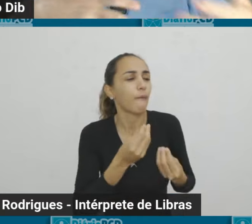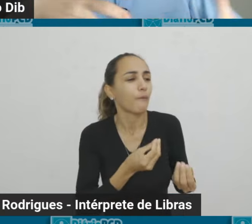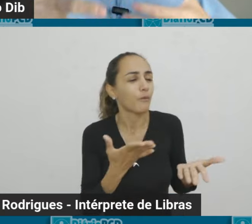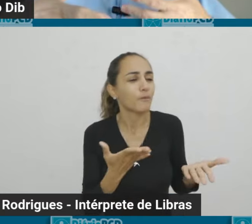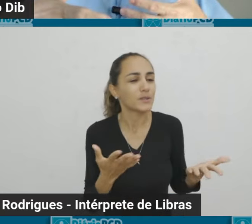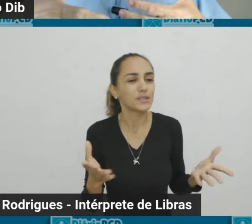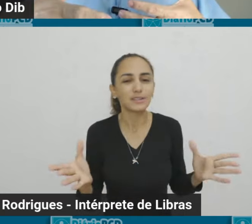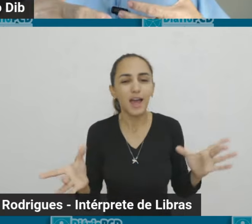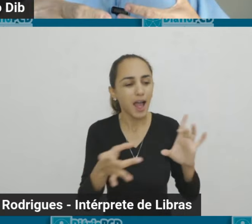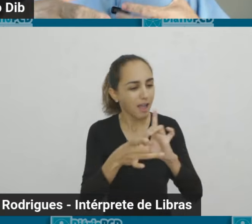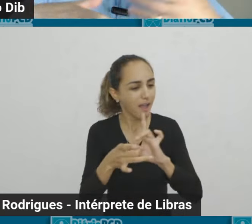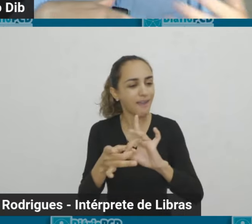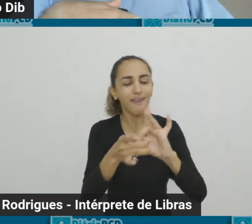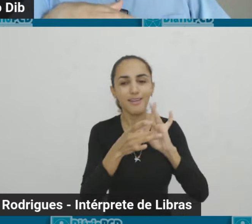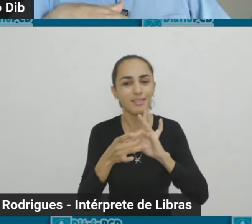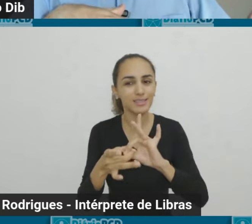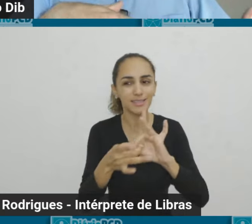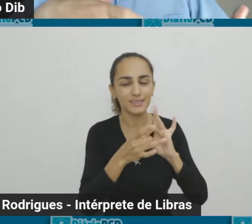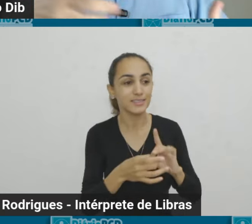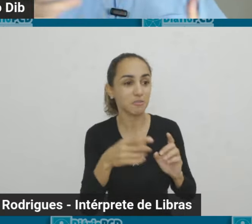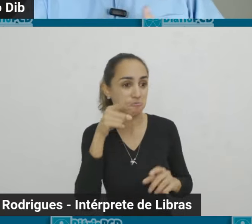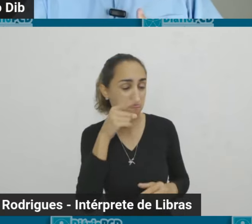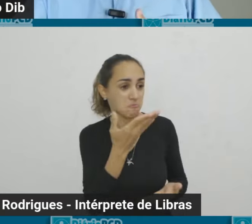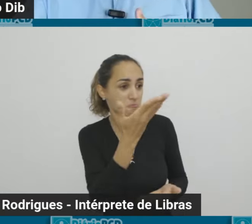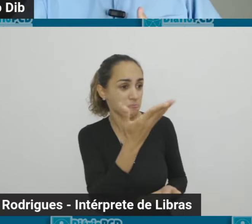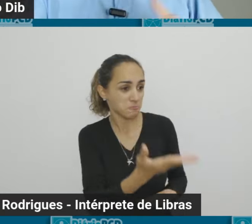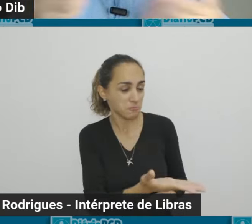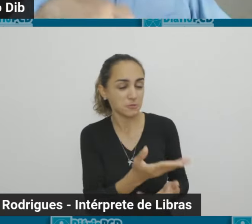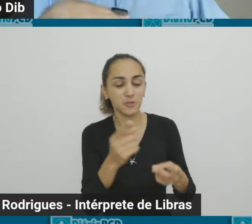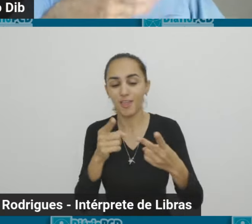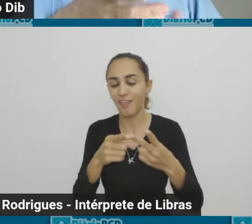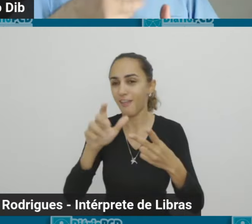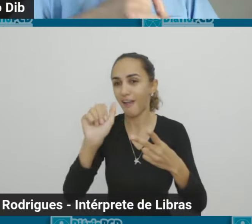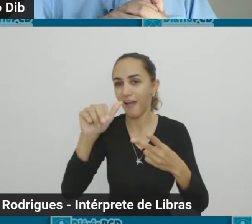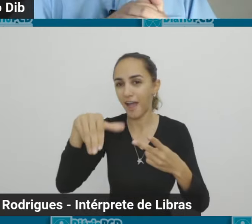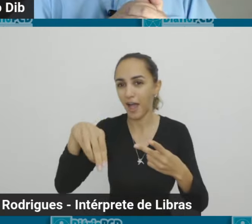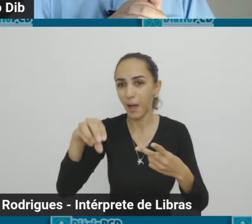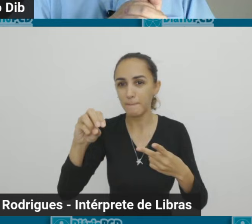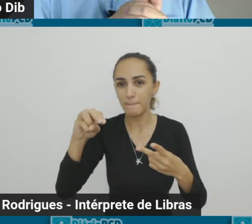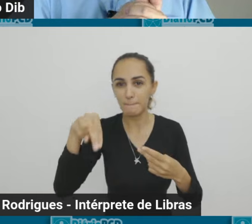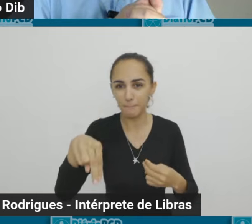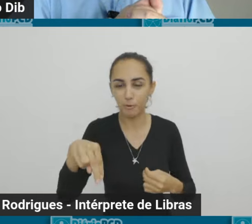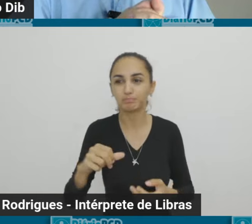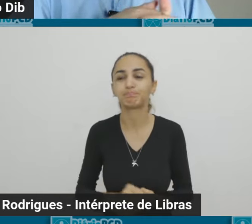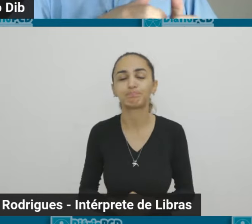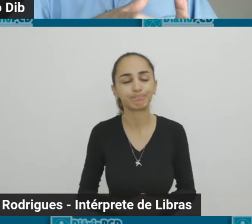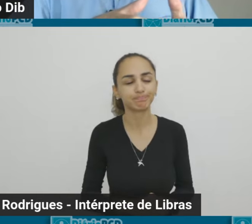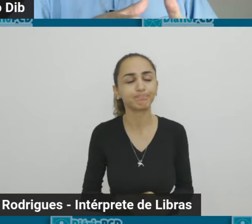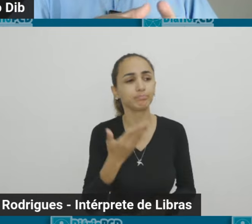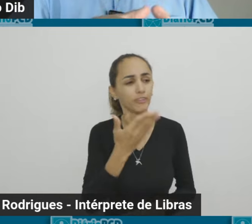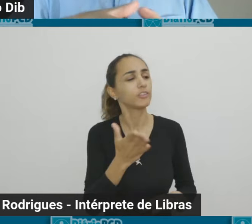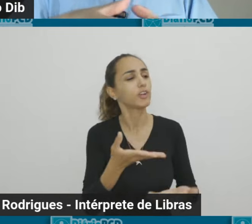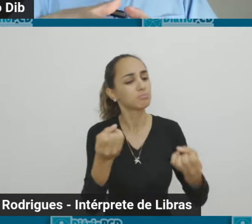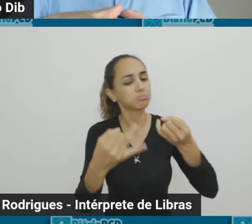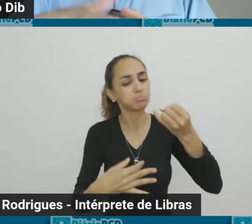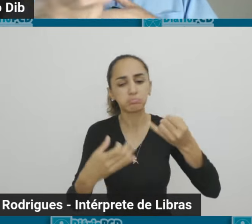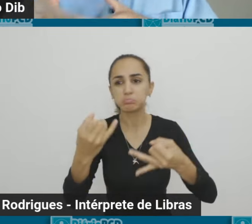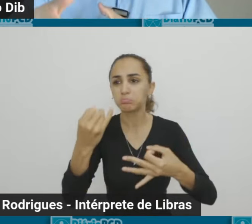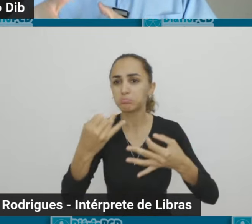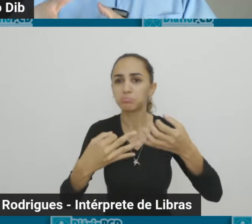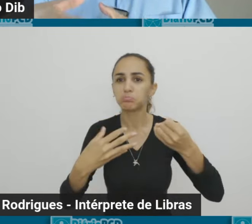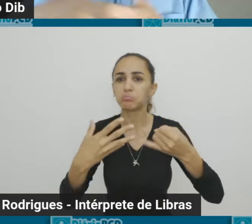relação de proximidade entre a senhora e o Amon? O Amon, como o doutor Joelson já disse, ele é